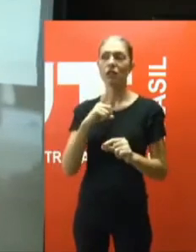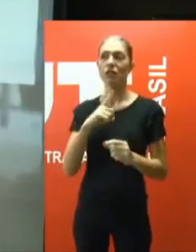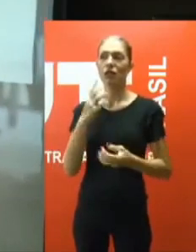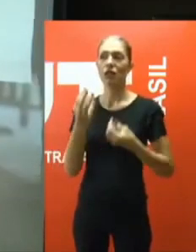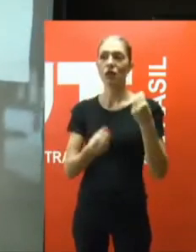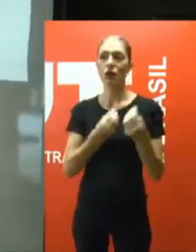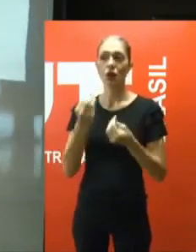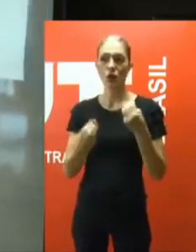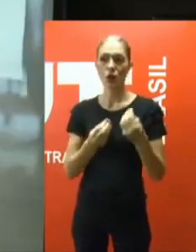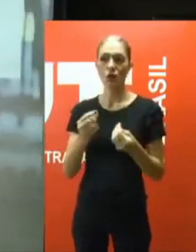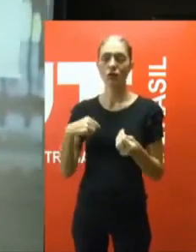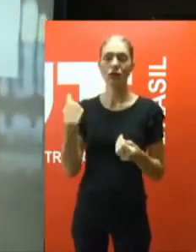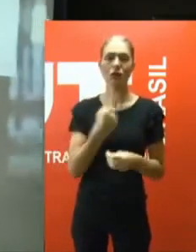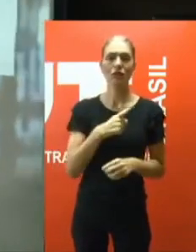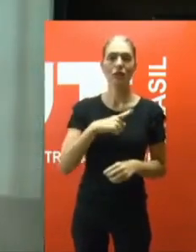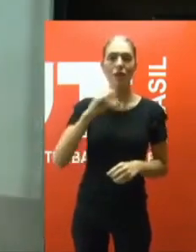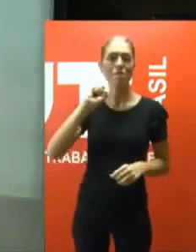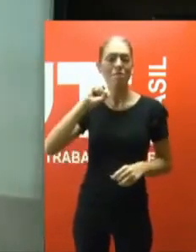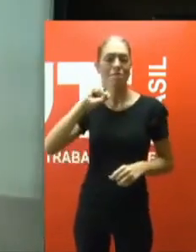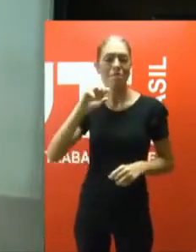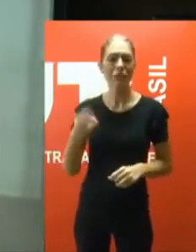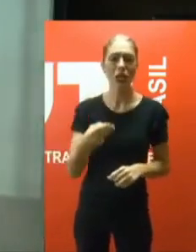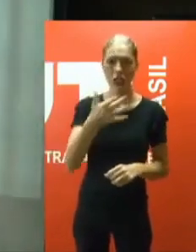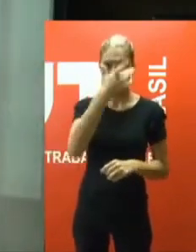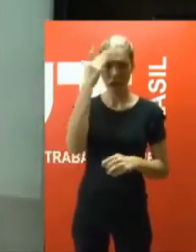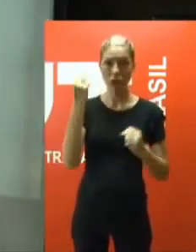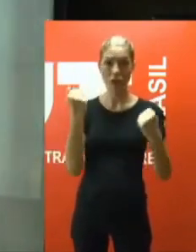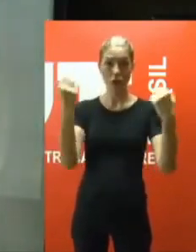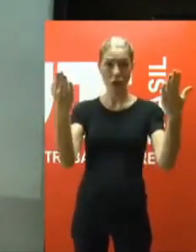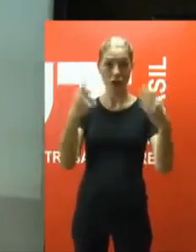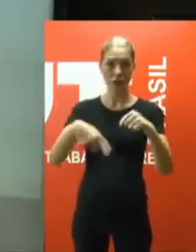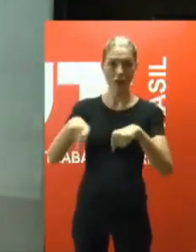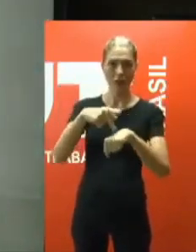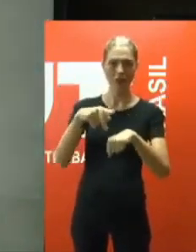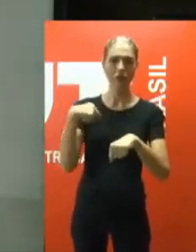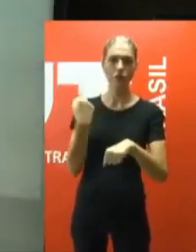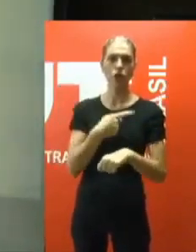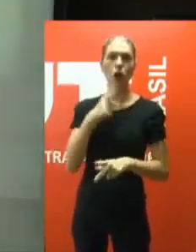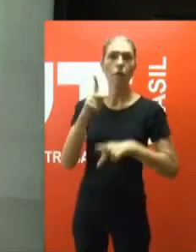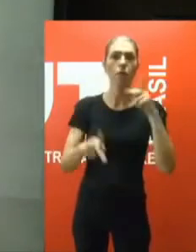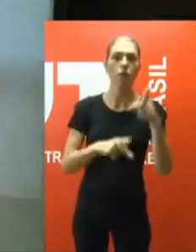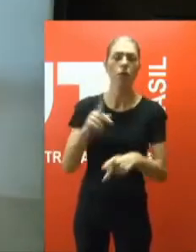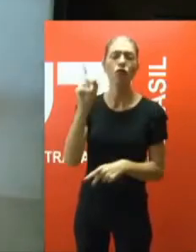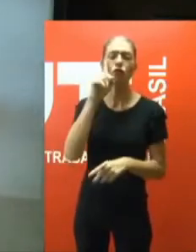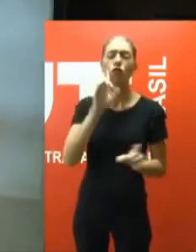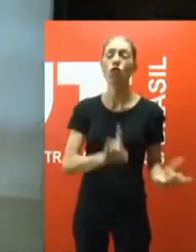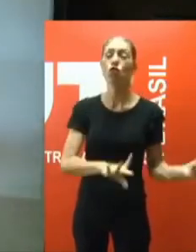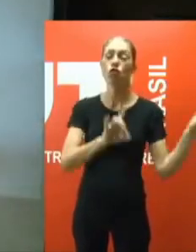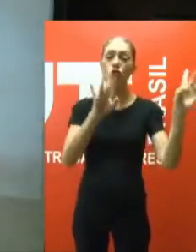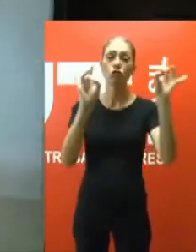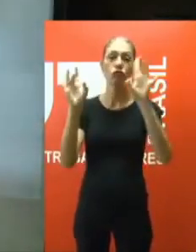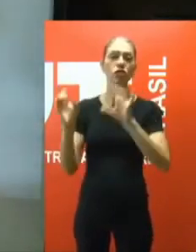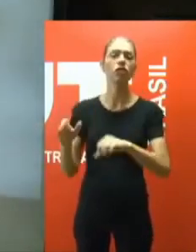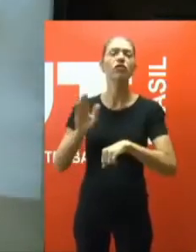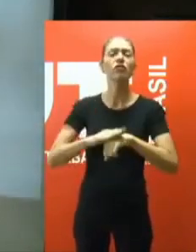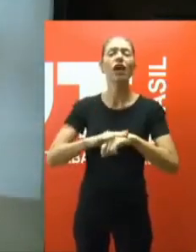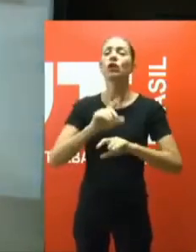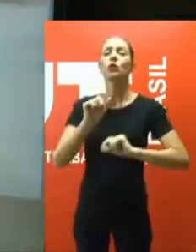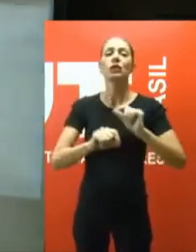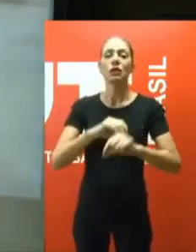vendendo milhões fora do país. Somos o povo que tá aqui todo dia, fazendo o Brasil